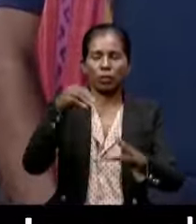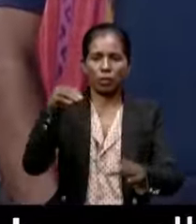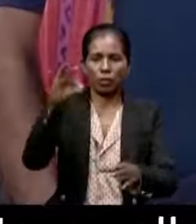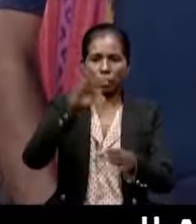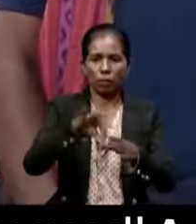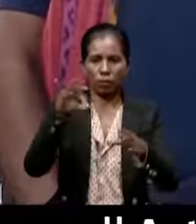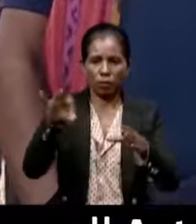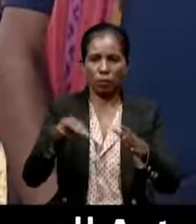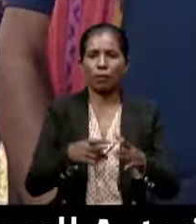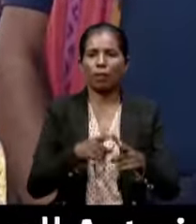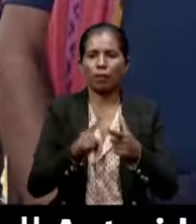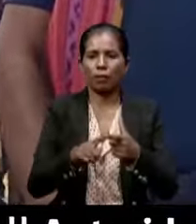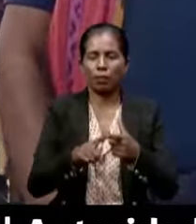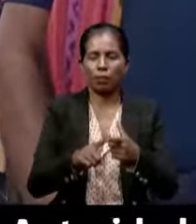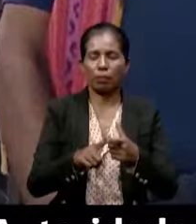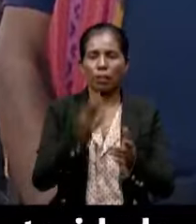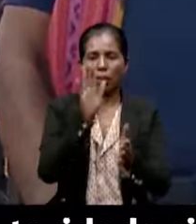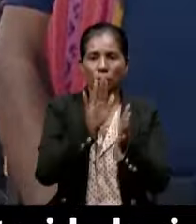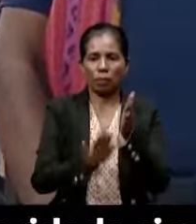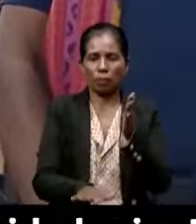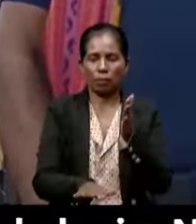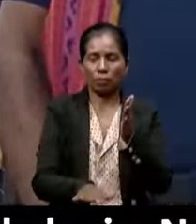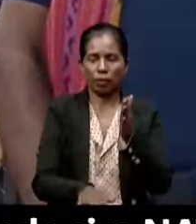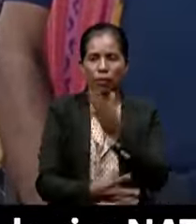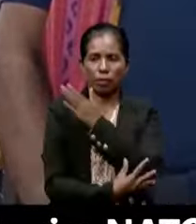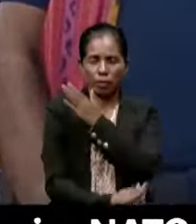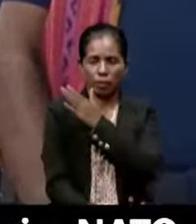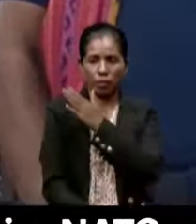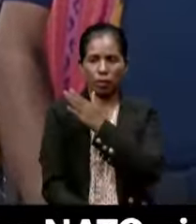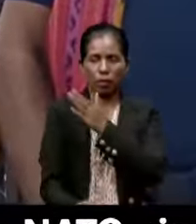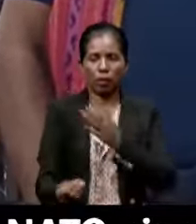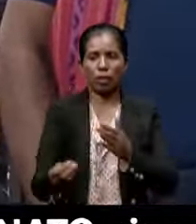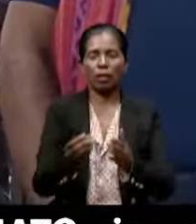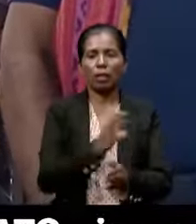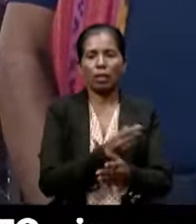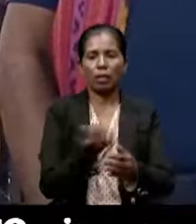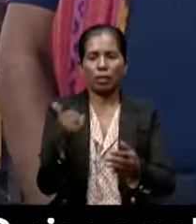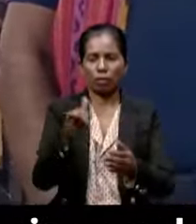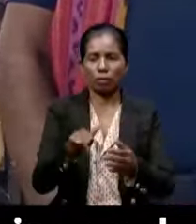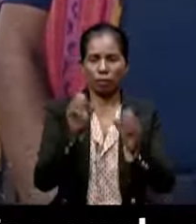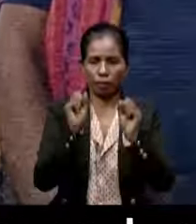produsau bele haminus kia kunumukit bele